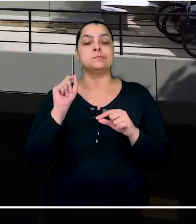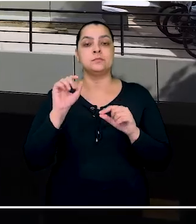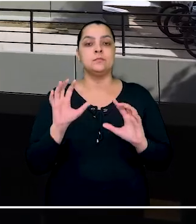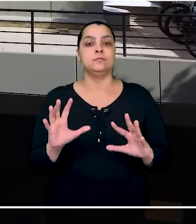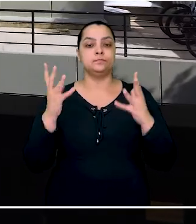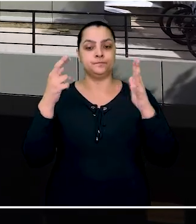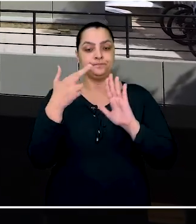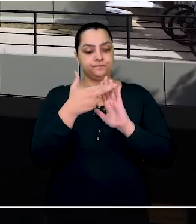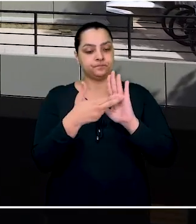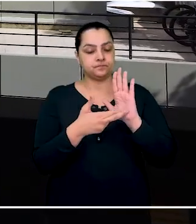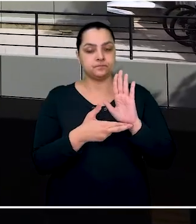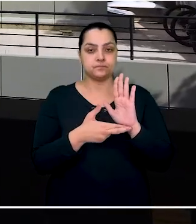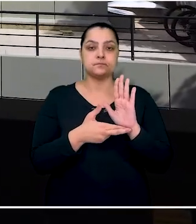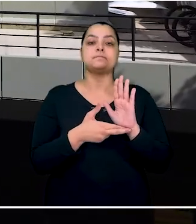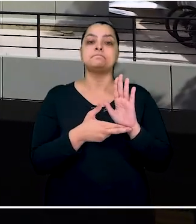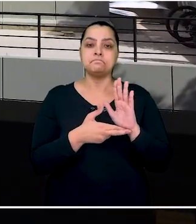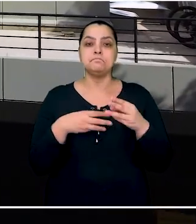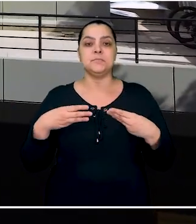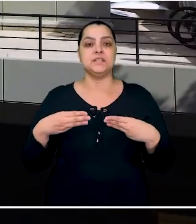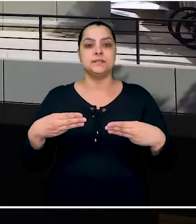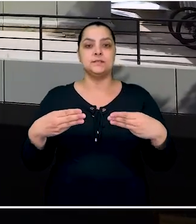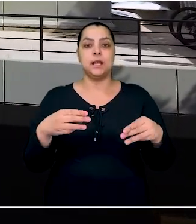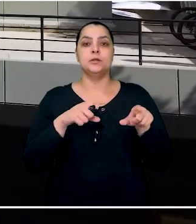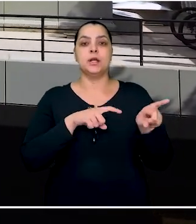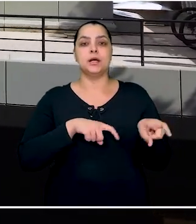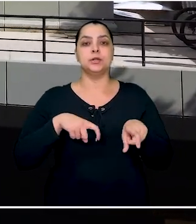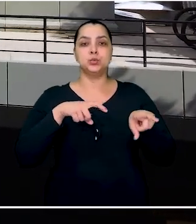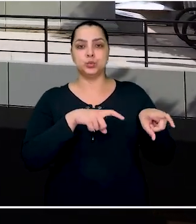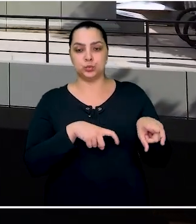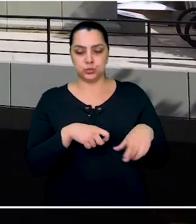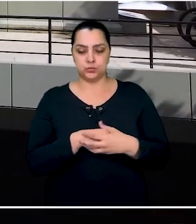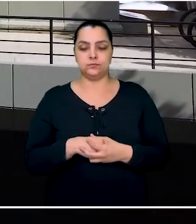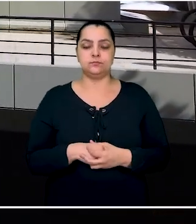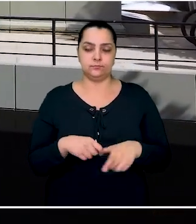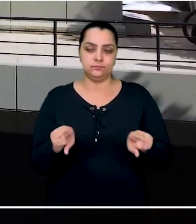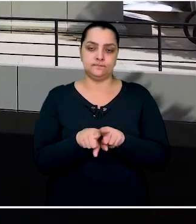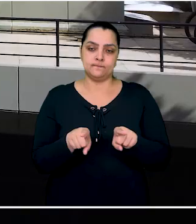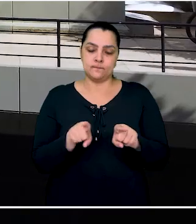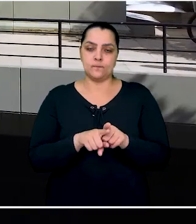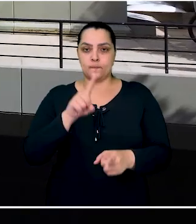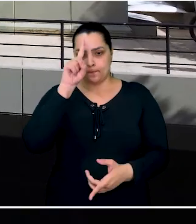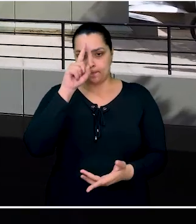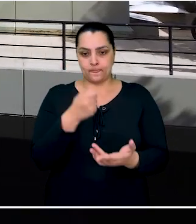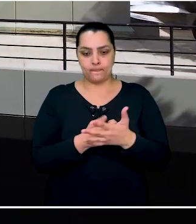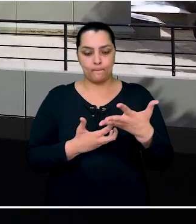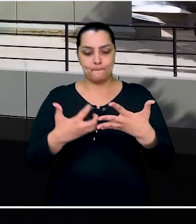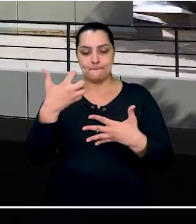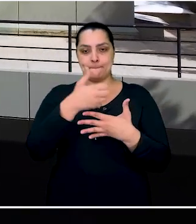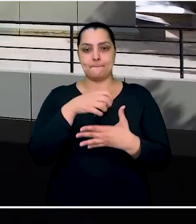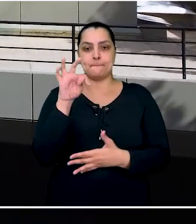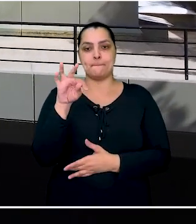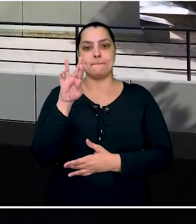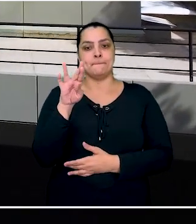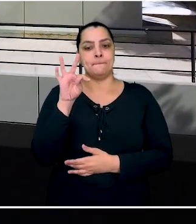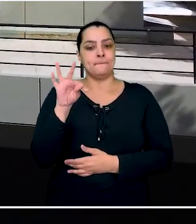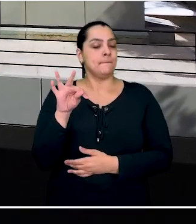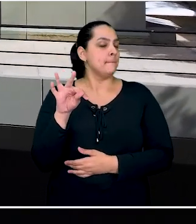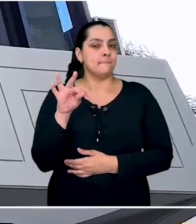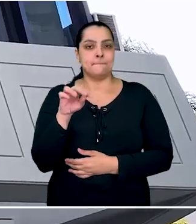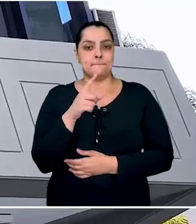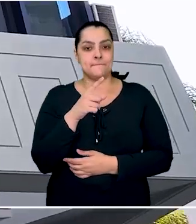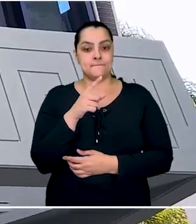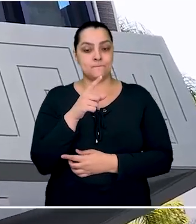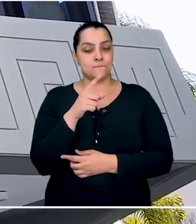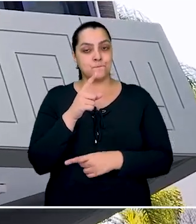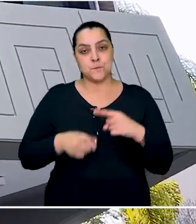fato atende às normas do Ministério da Agricultura. A decisão também se baseou em súmula do TRT, que não considera